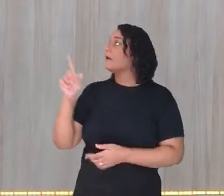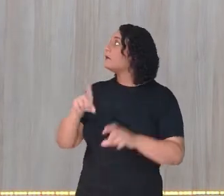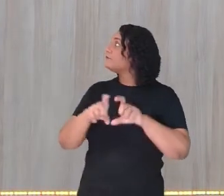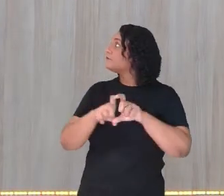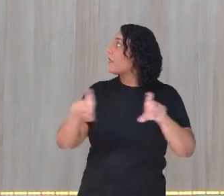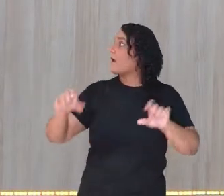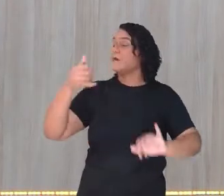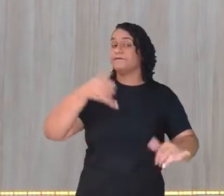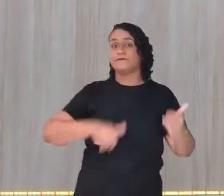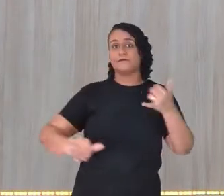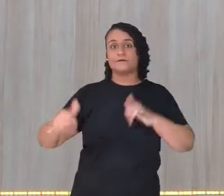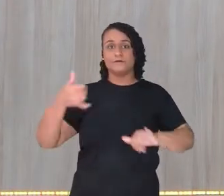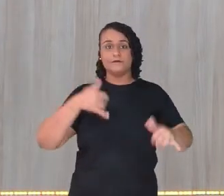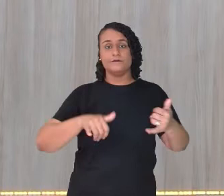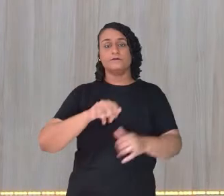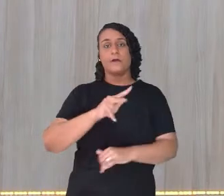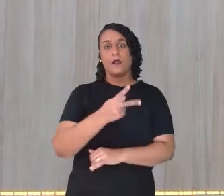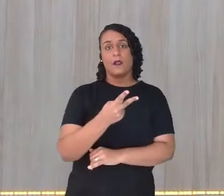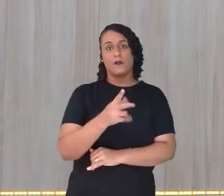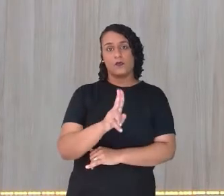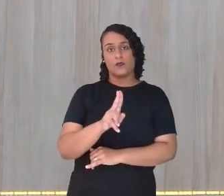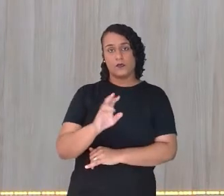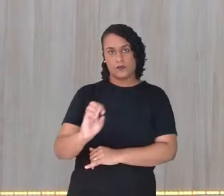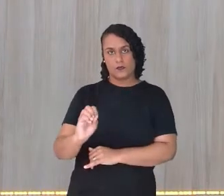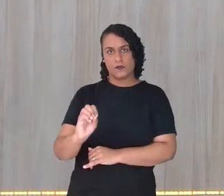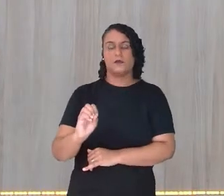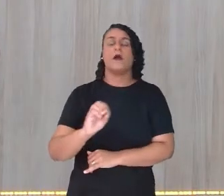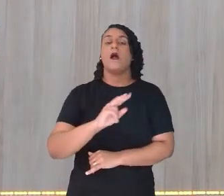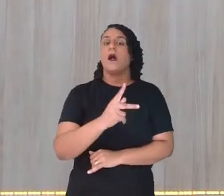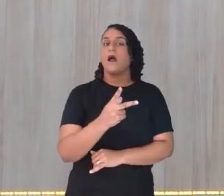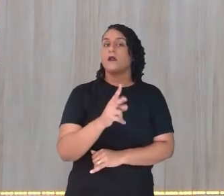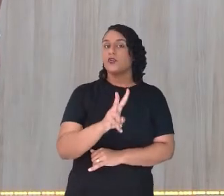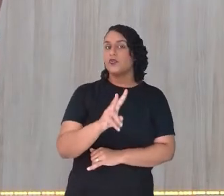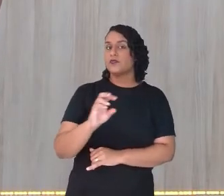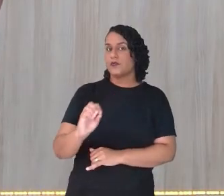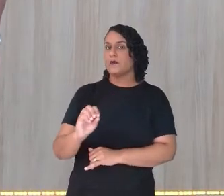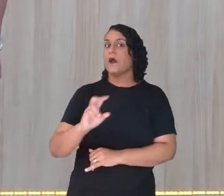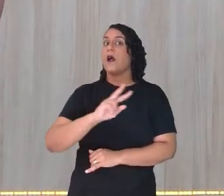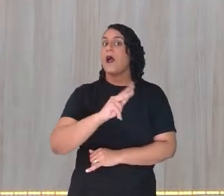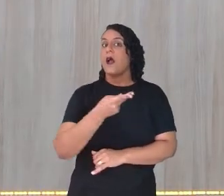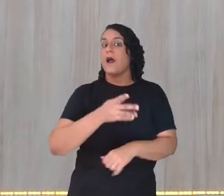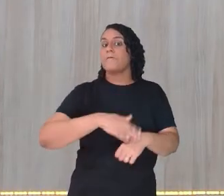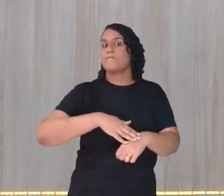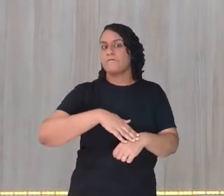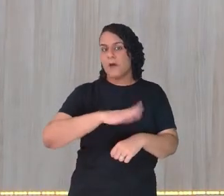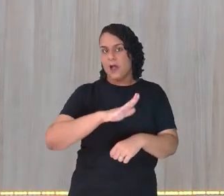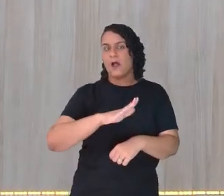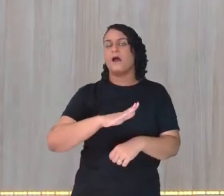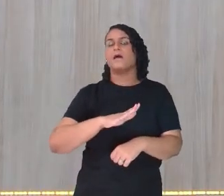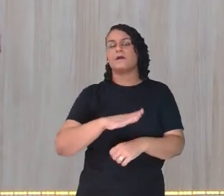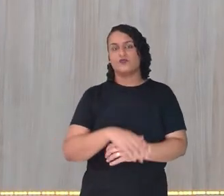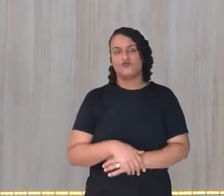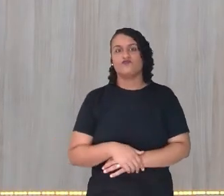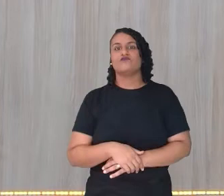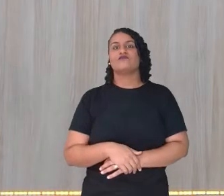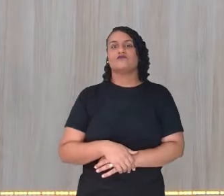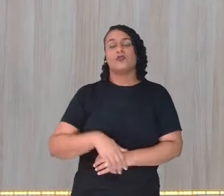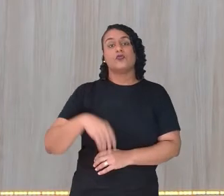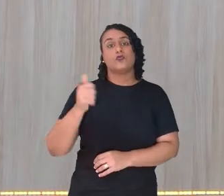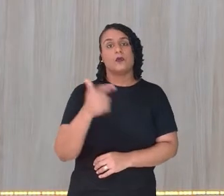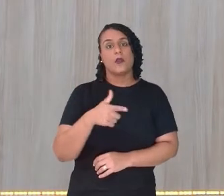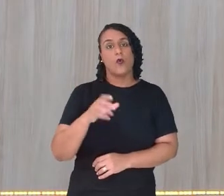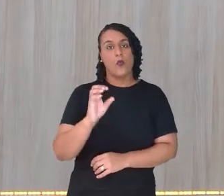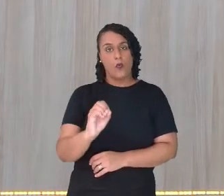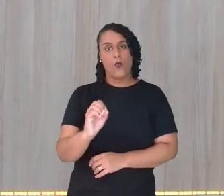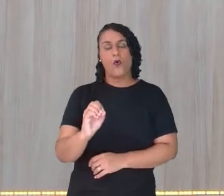água, H2O, mostrando aí que é o H, que tem mais, né, átomos do que o oxigênio.